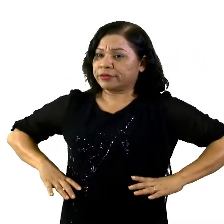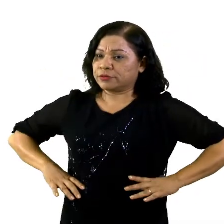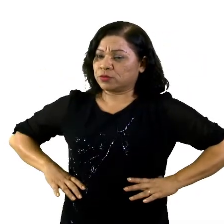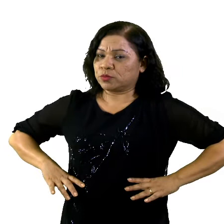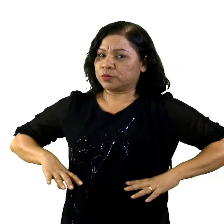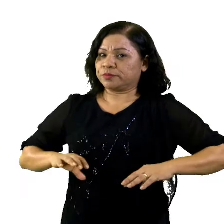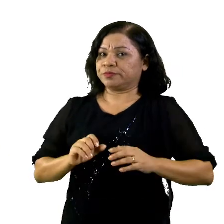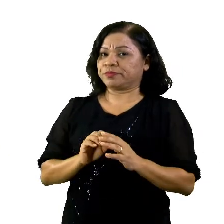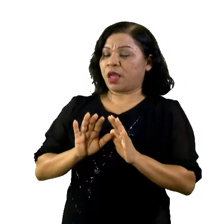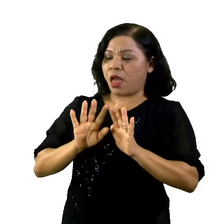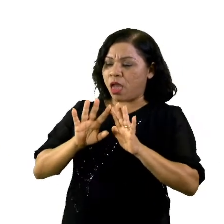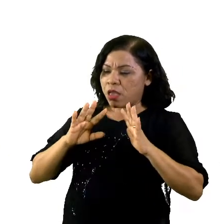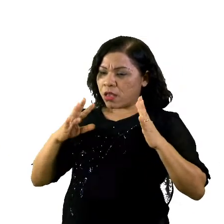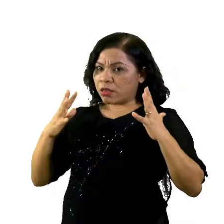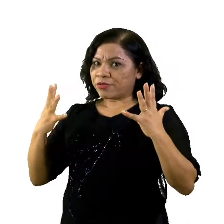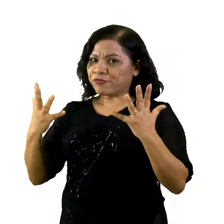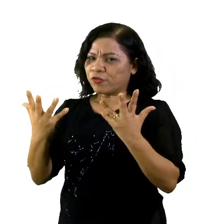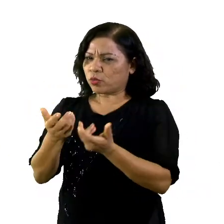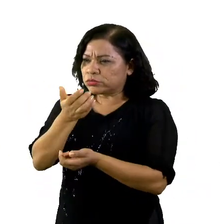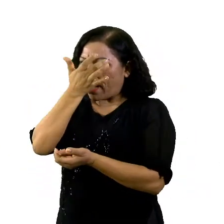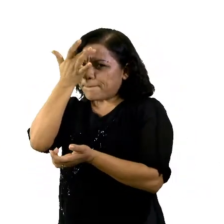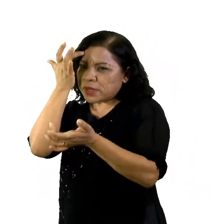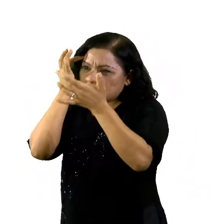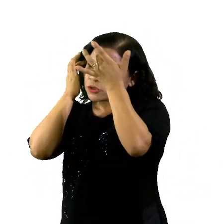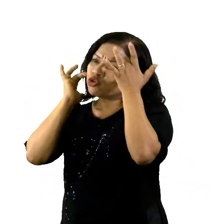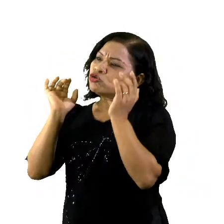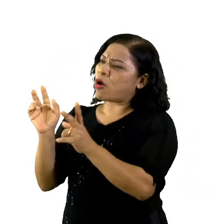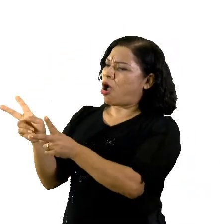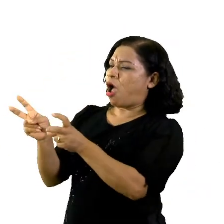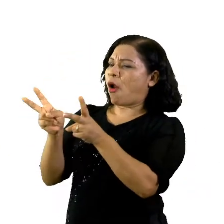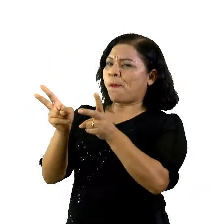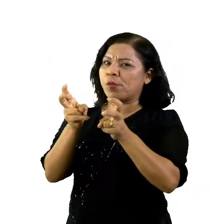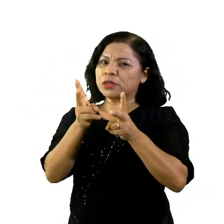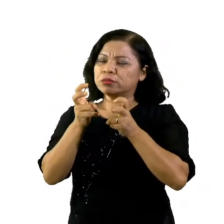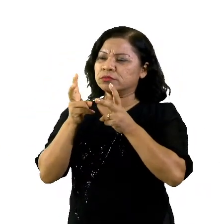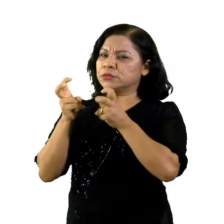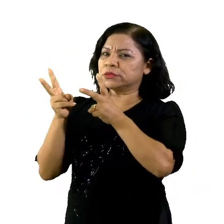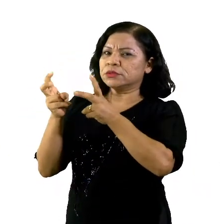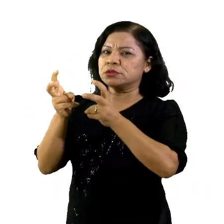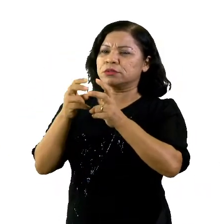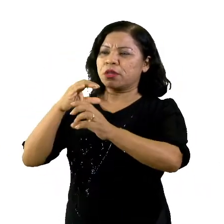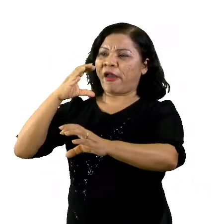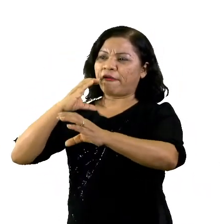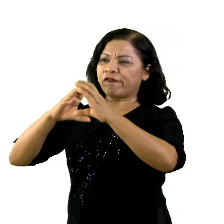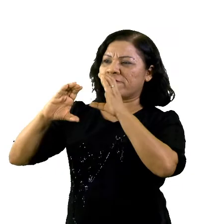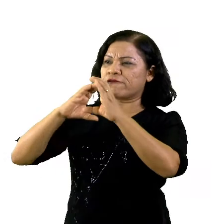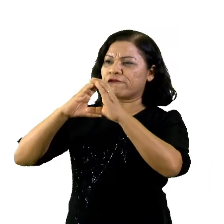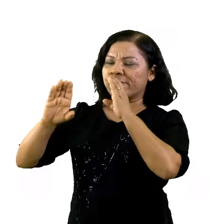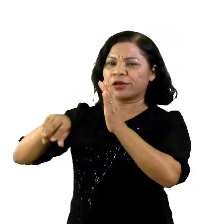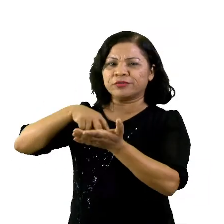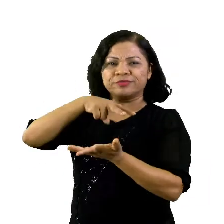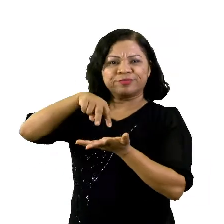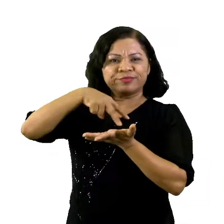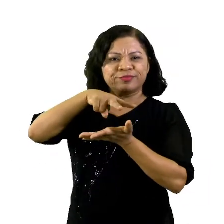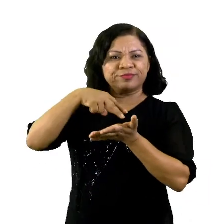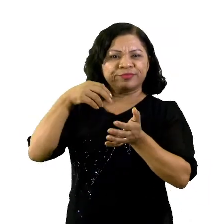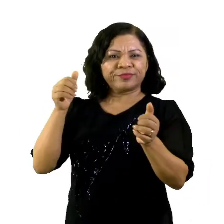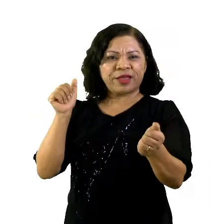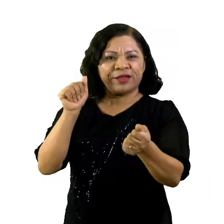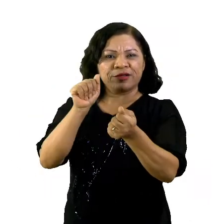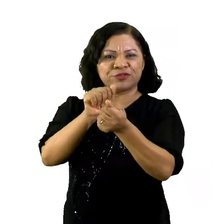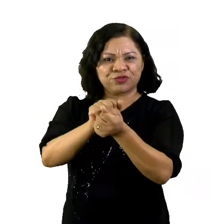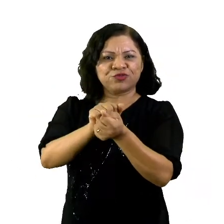volta, o público observa toda aquela cena e canta e dança junto com